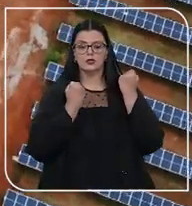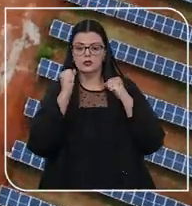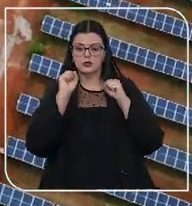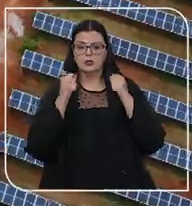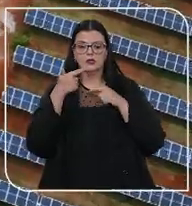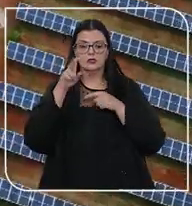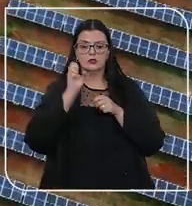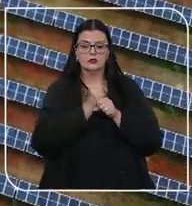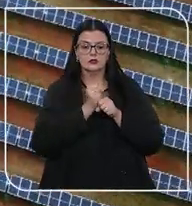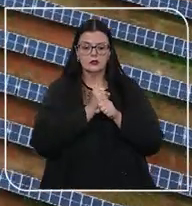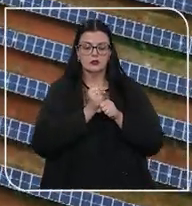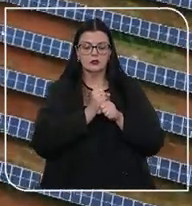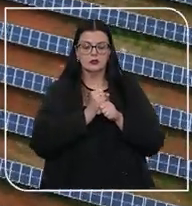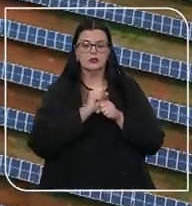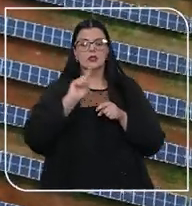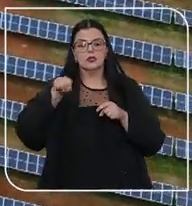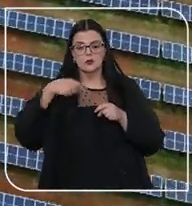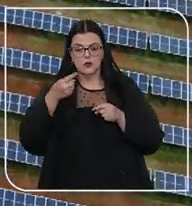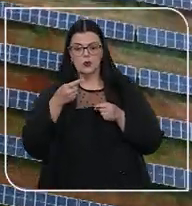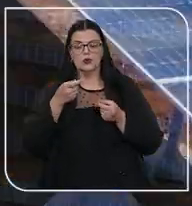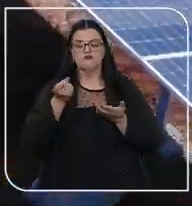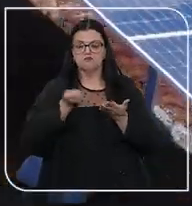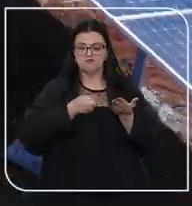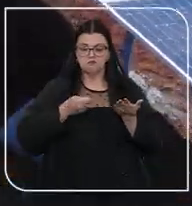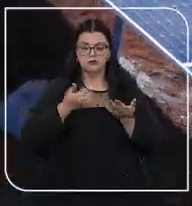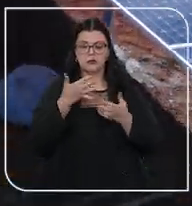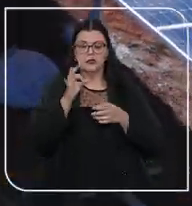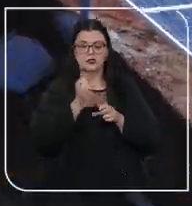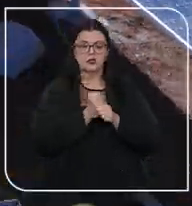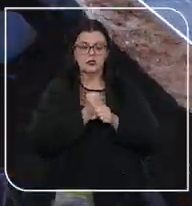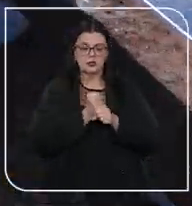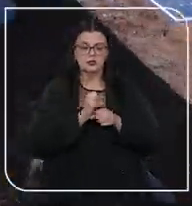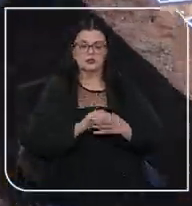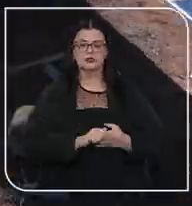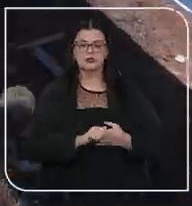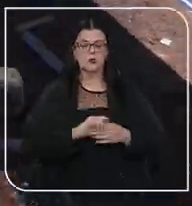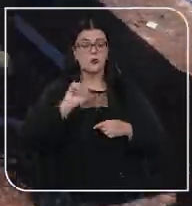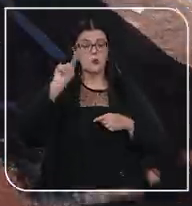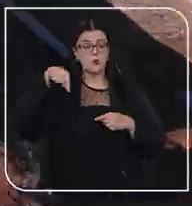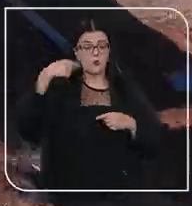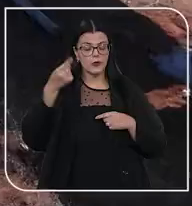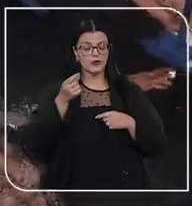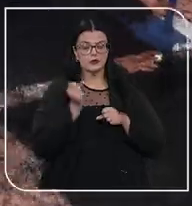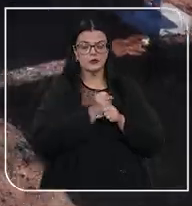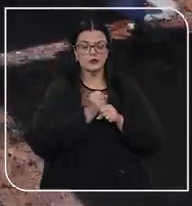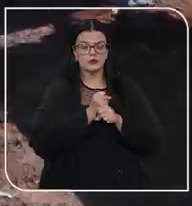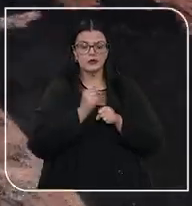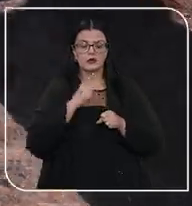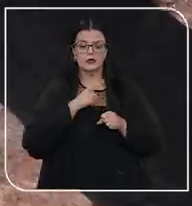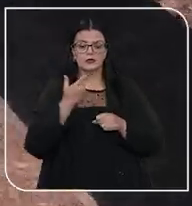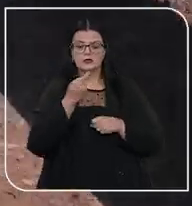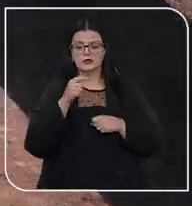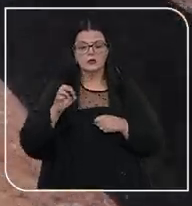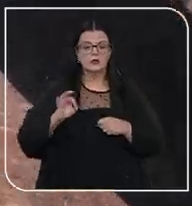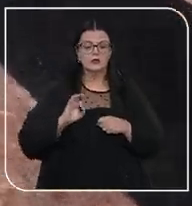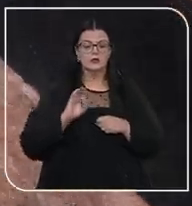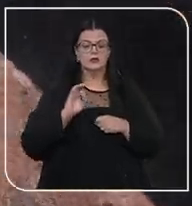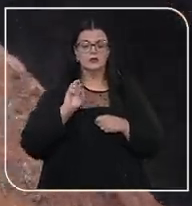15 anos e poderá ser renovado por mais 10. A expectativa para os próximos anos é de que a energia gerada compense